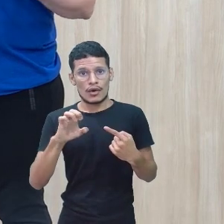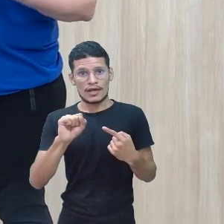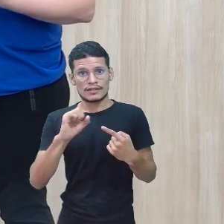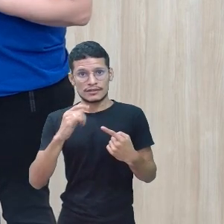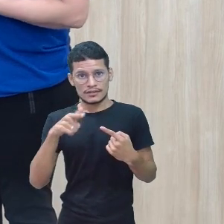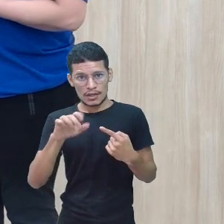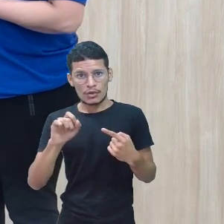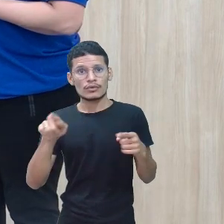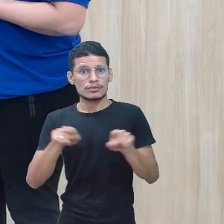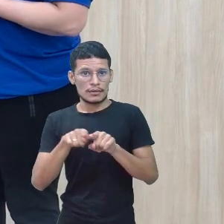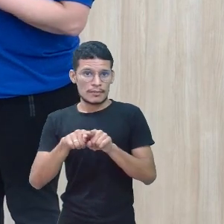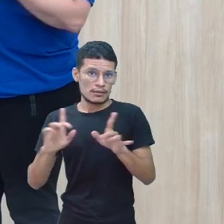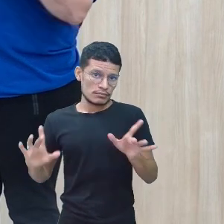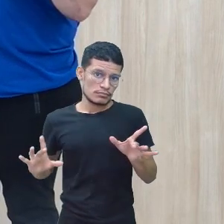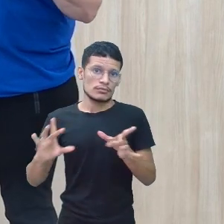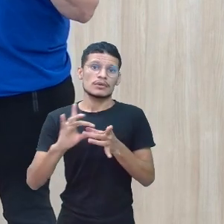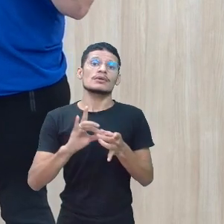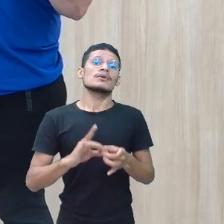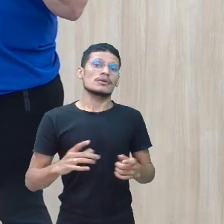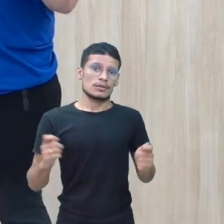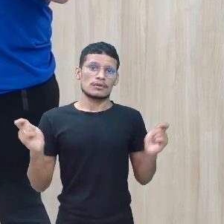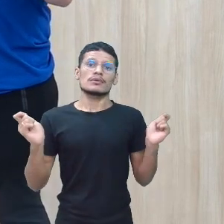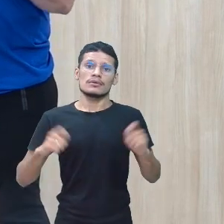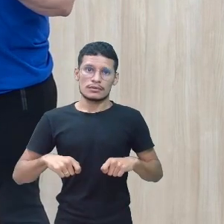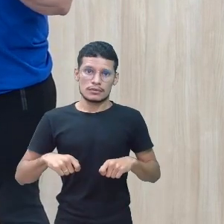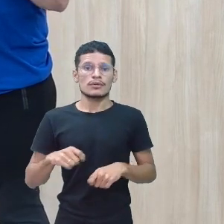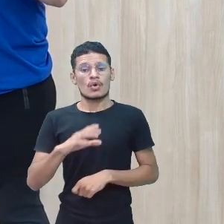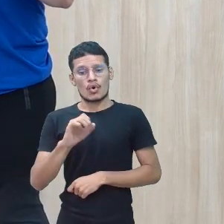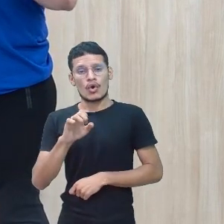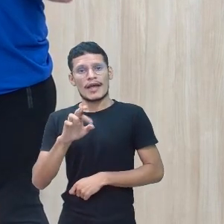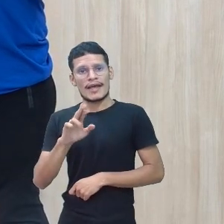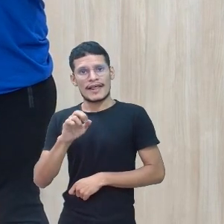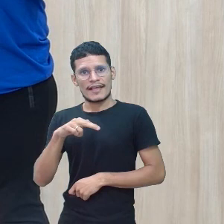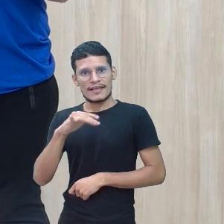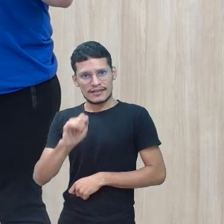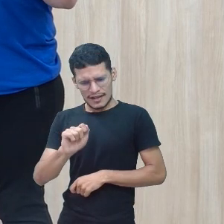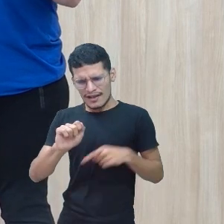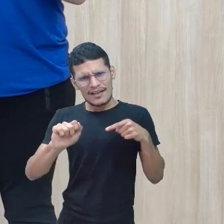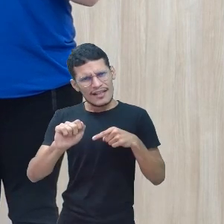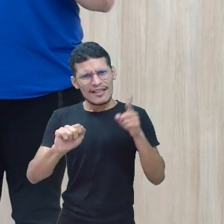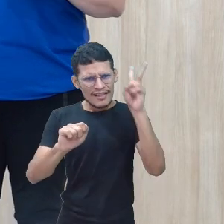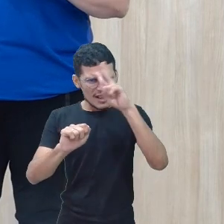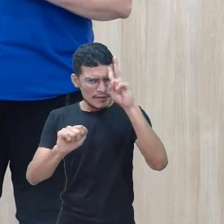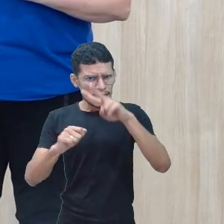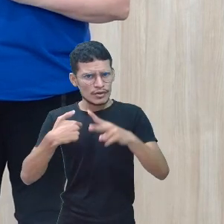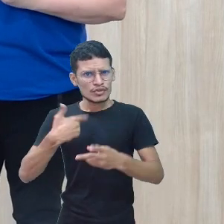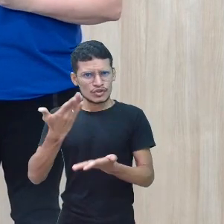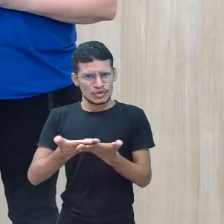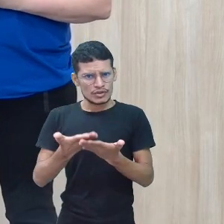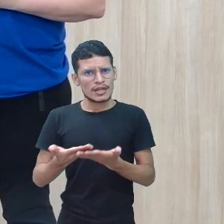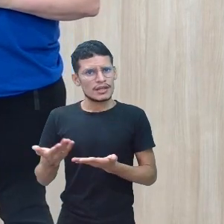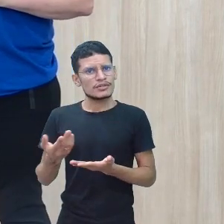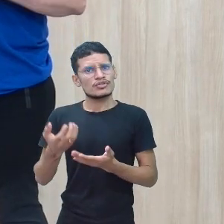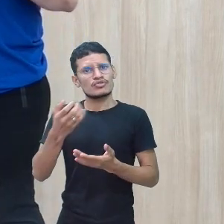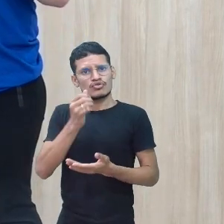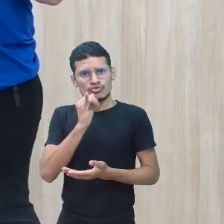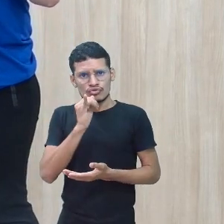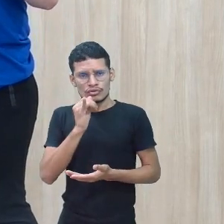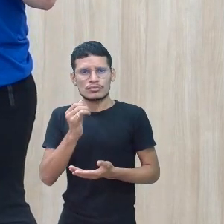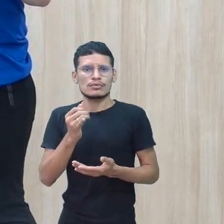e, consequentemente, ele será um texto com coerência. Lembra o que é coerência, que eu falei na aula anterior?